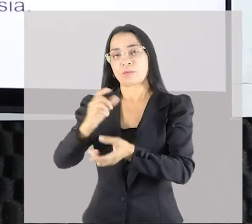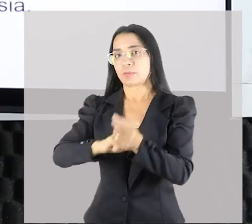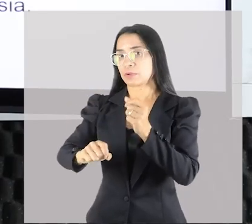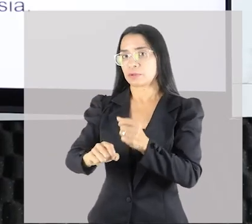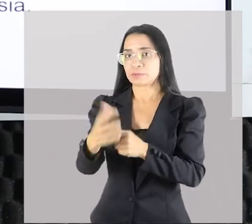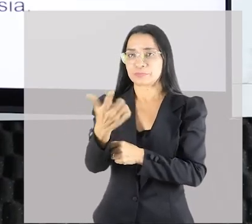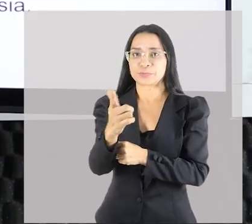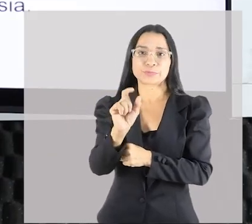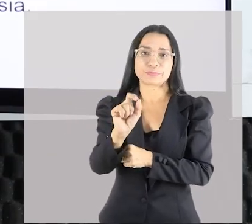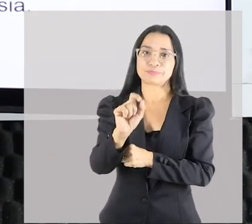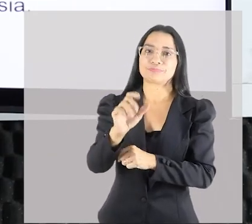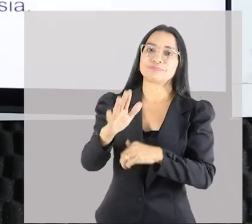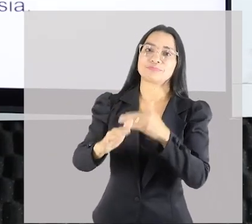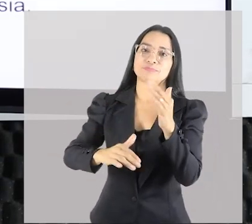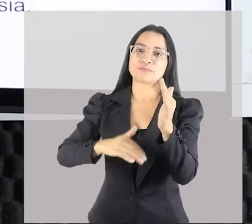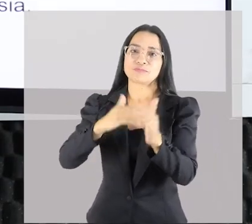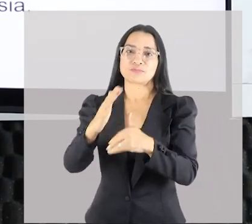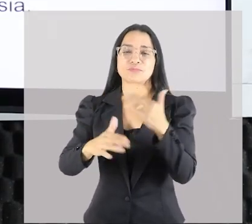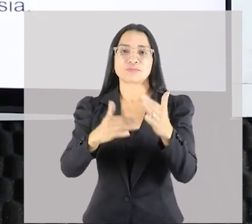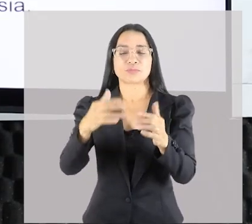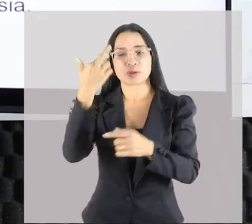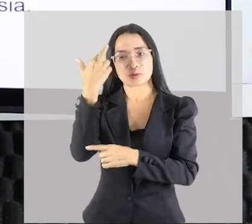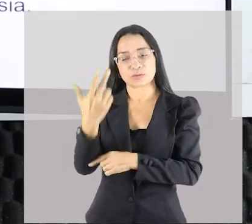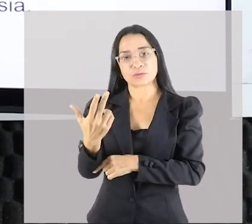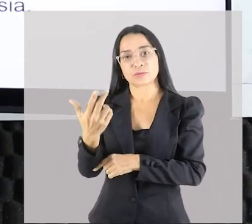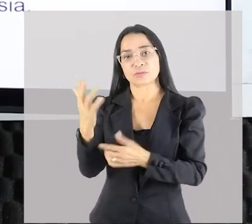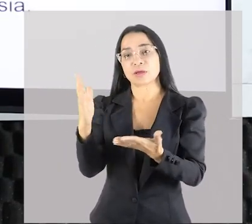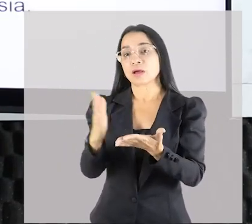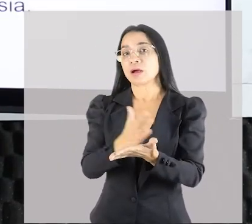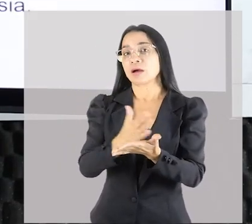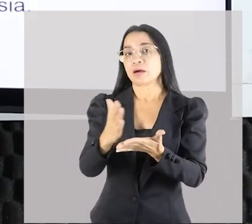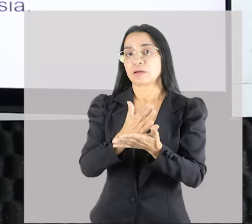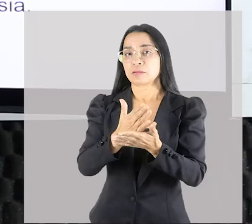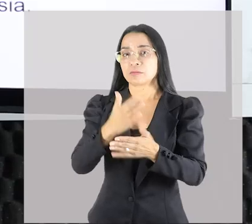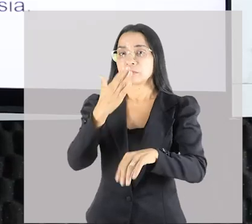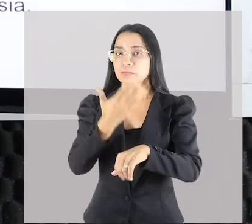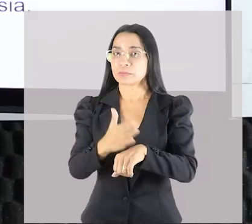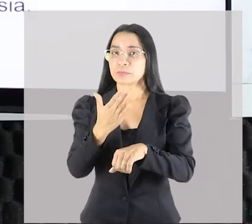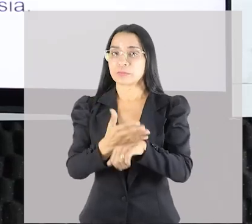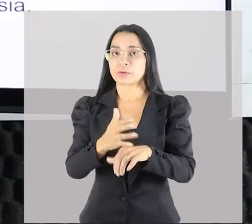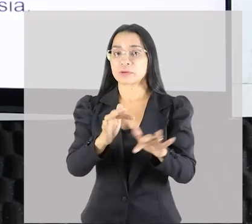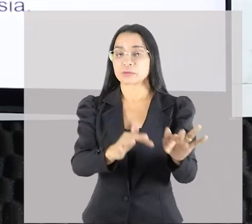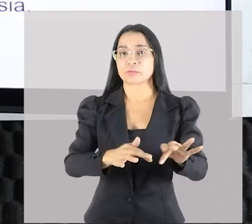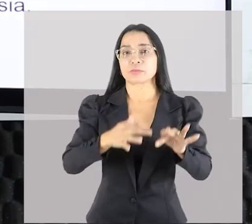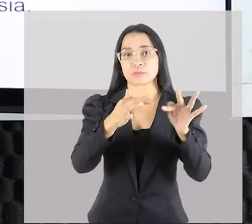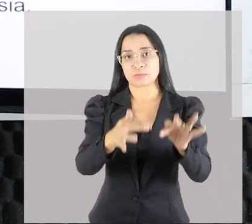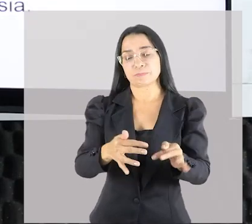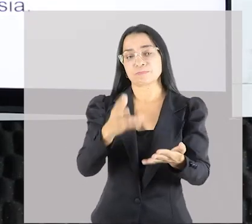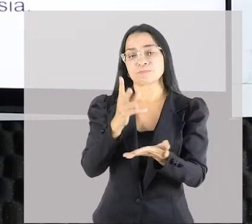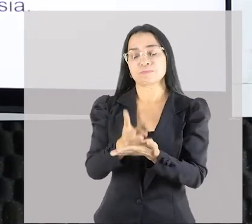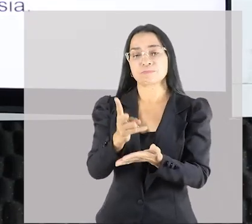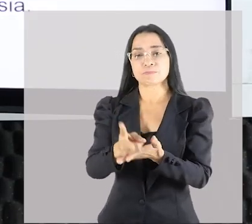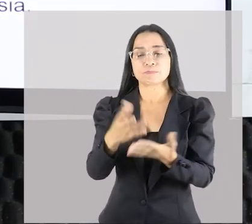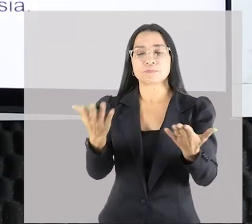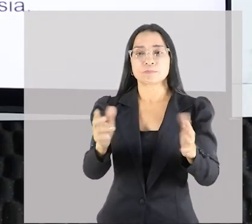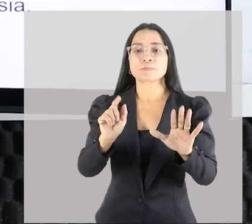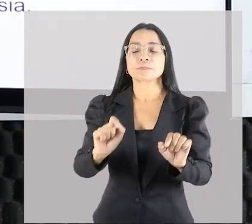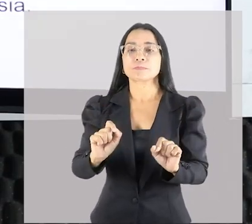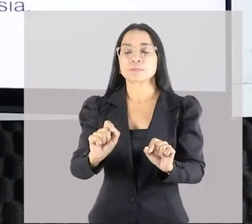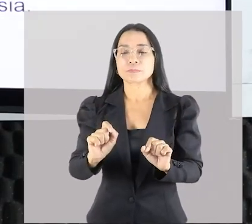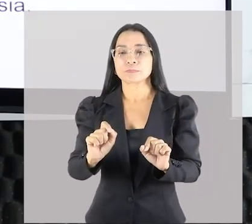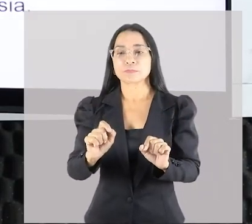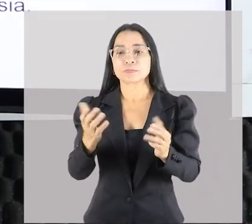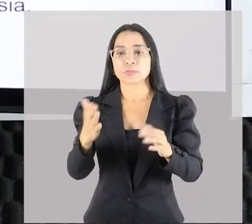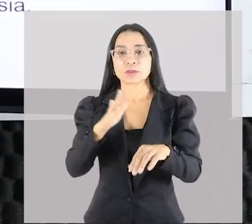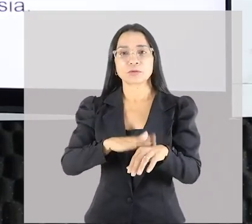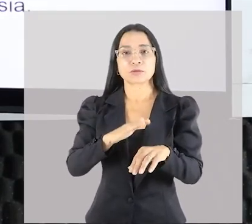Até porque algumas práticas feudais, elas vão se continuar, mesmo dando aquele, quando a gente vai chamar